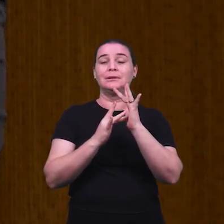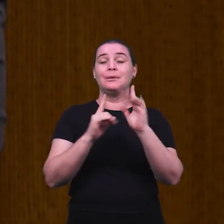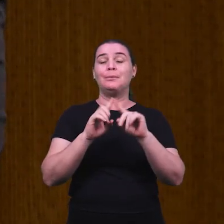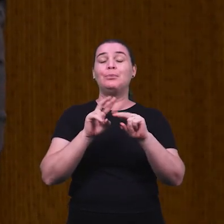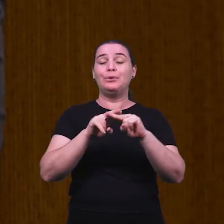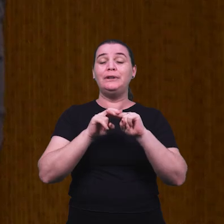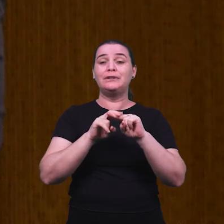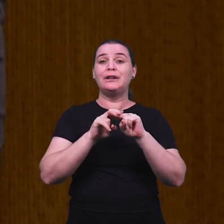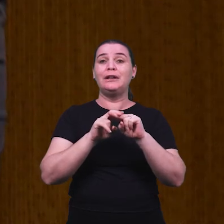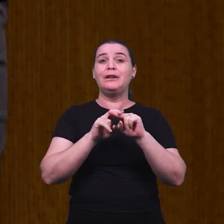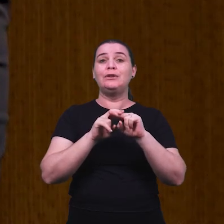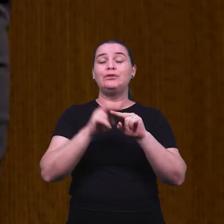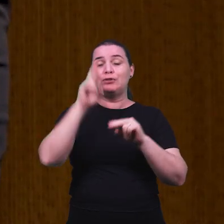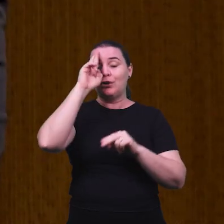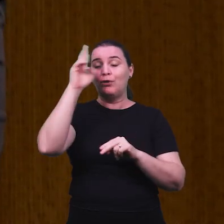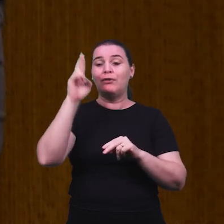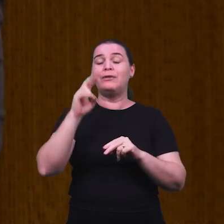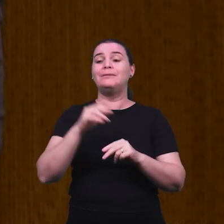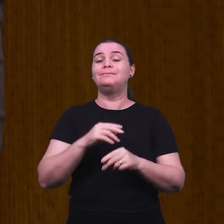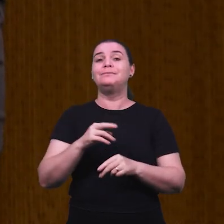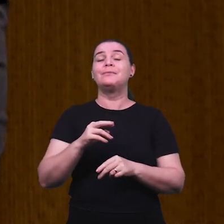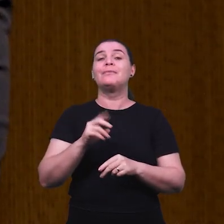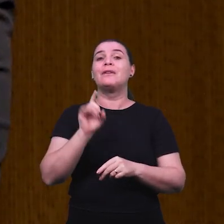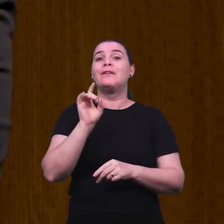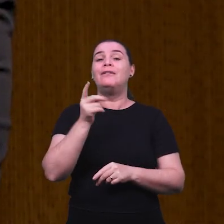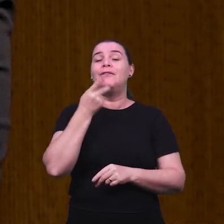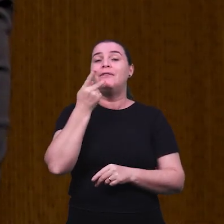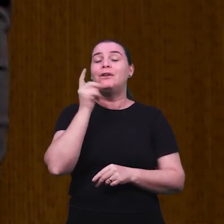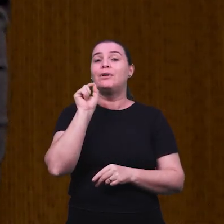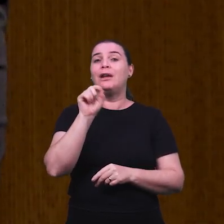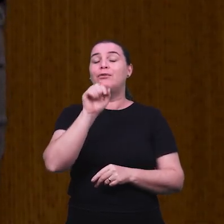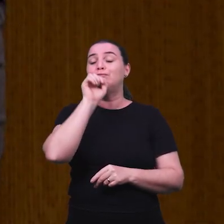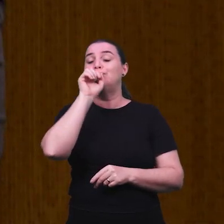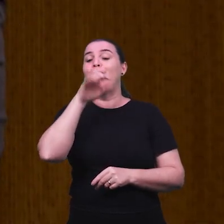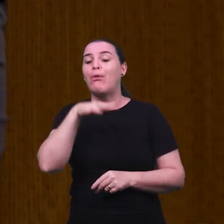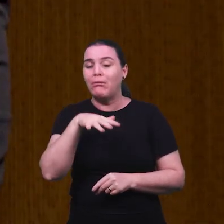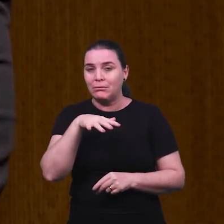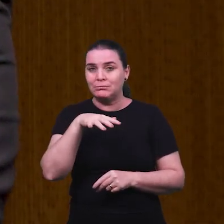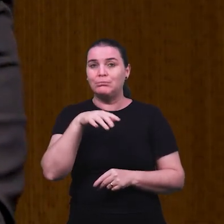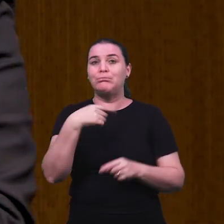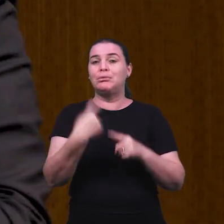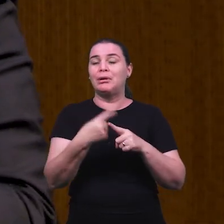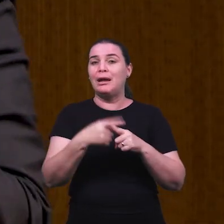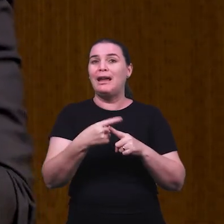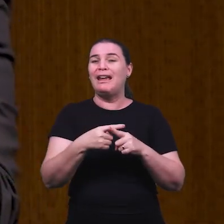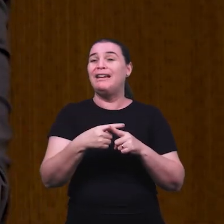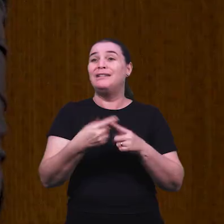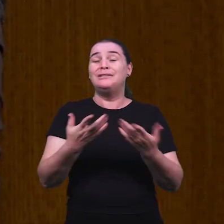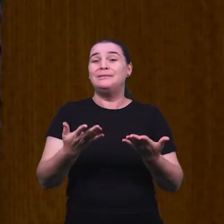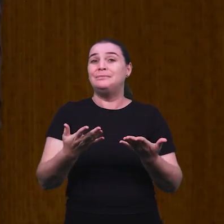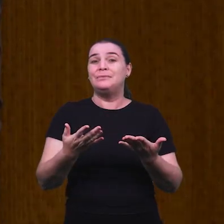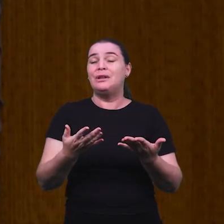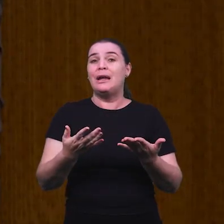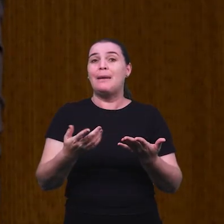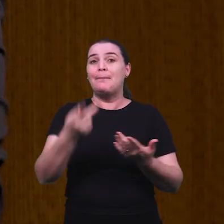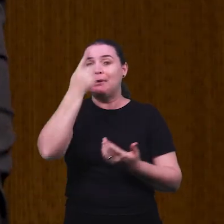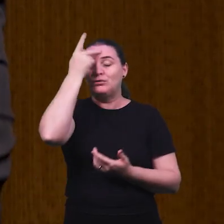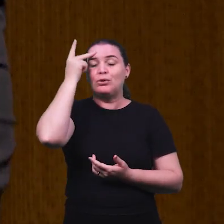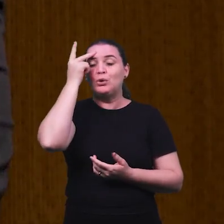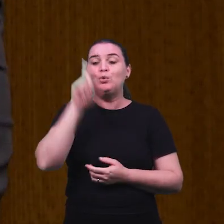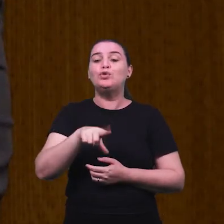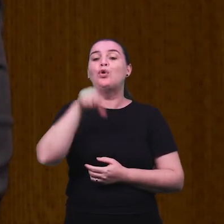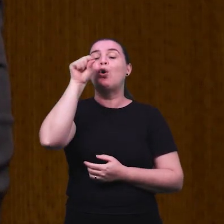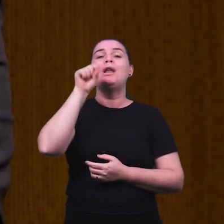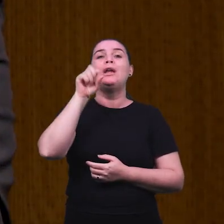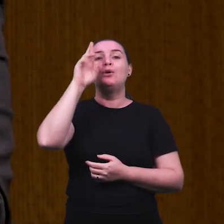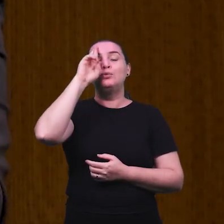minha boca. Então há um conselho, né, de que compres ouro provado no fogo, ou seja, busque novamente a comunhão